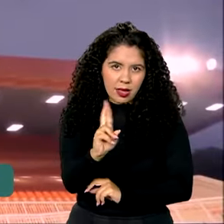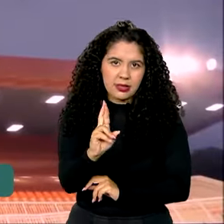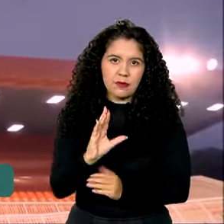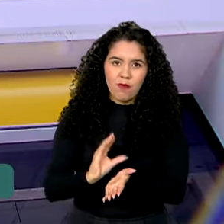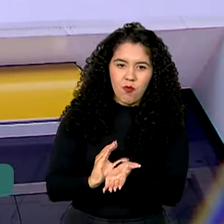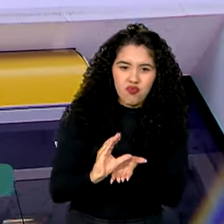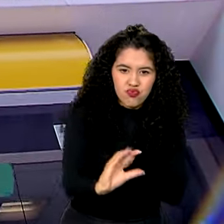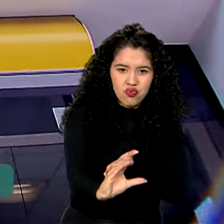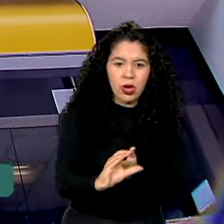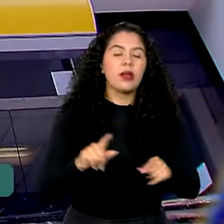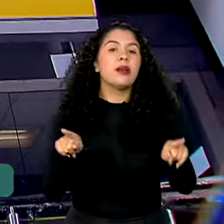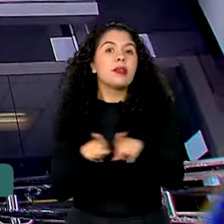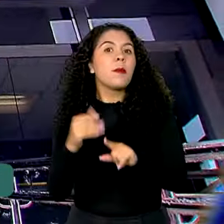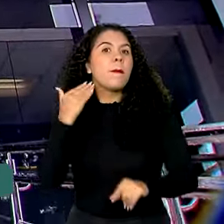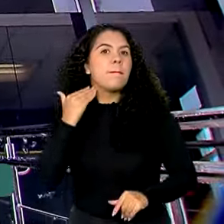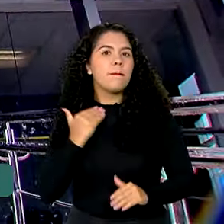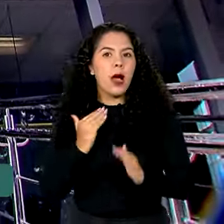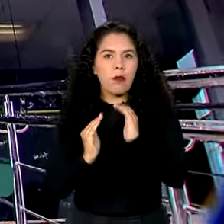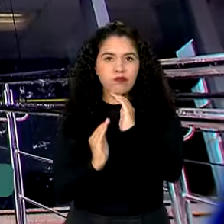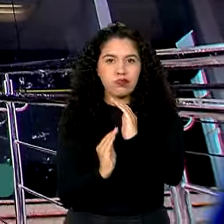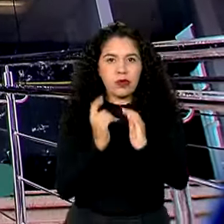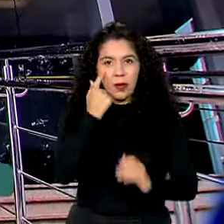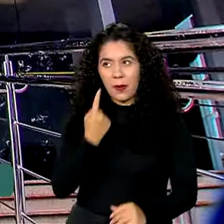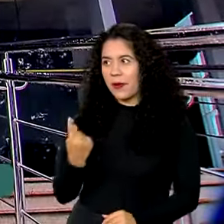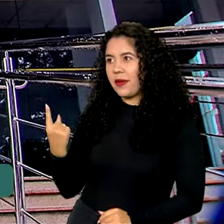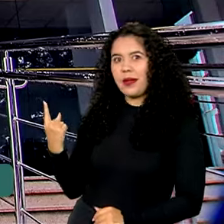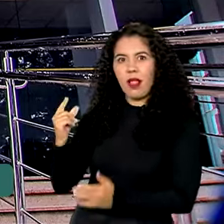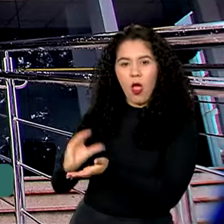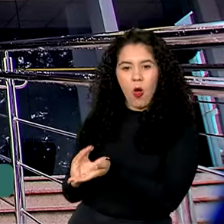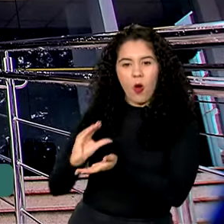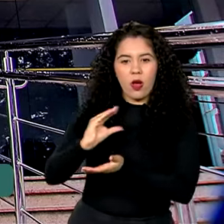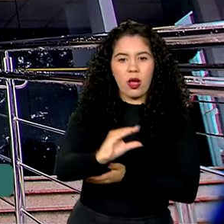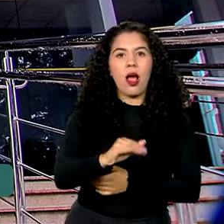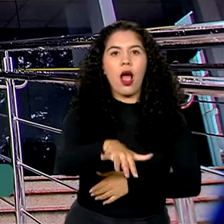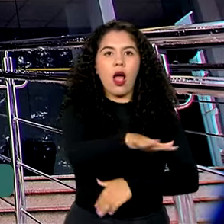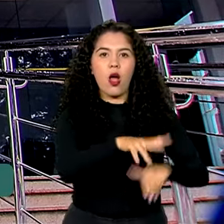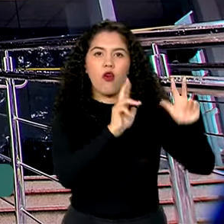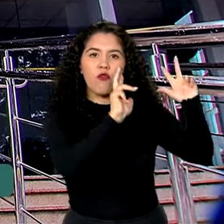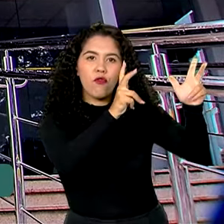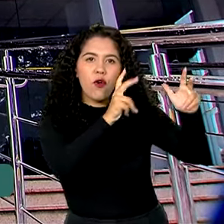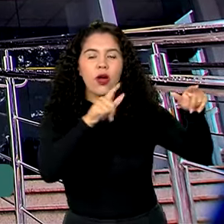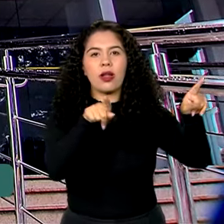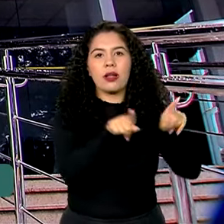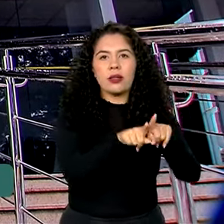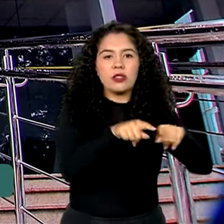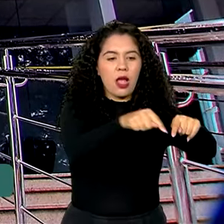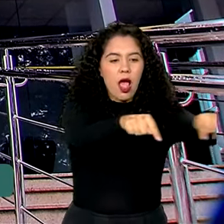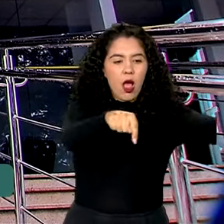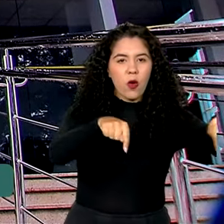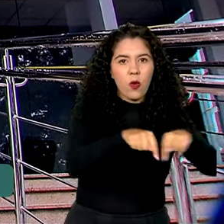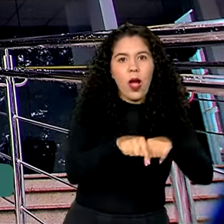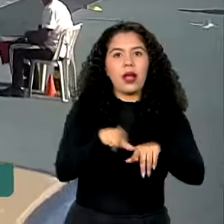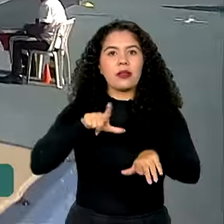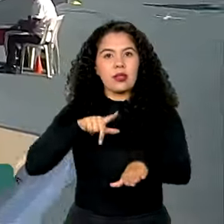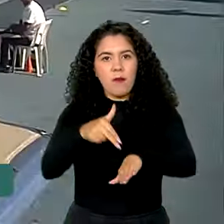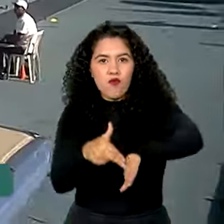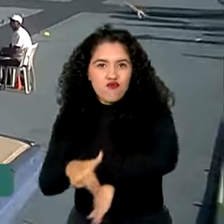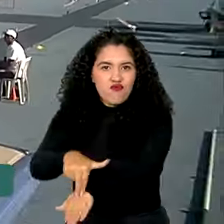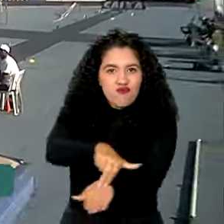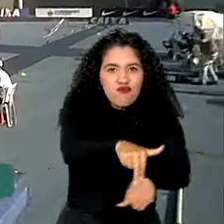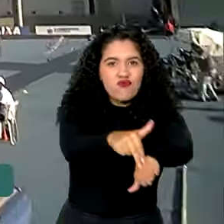R$1.600.000. Já o Banco do Brasil apoia esportes como o vôlei de quadra e de praia, o skate e o surf. E